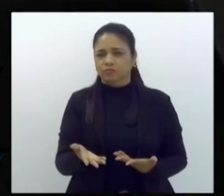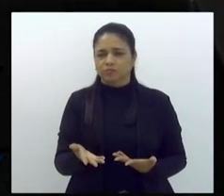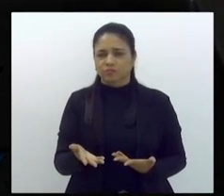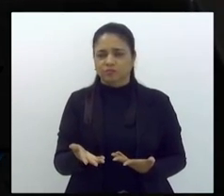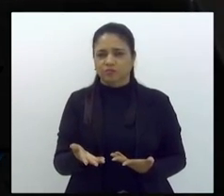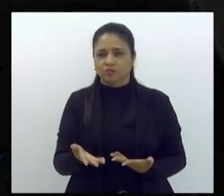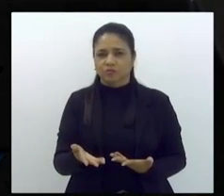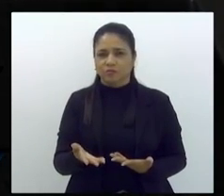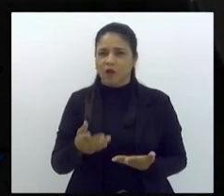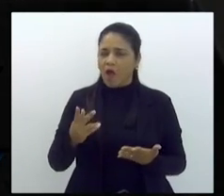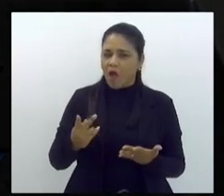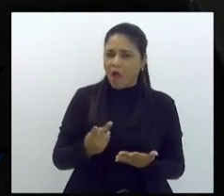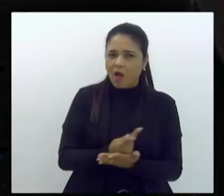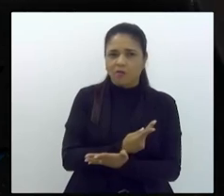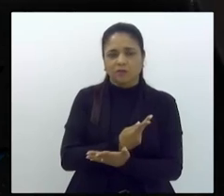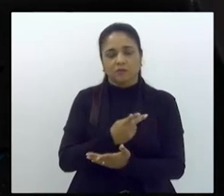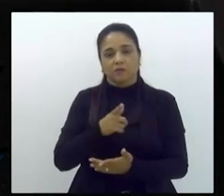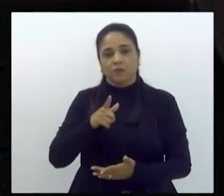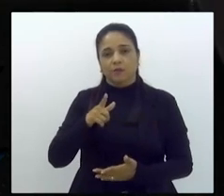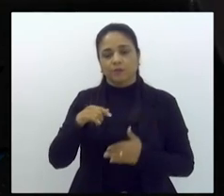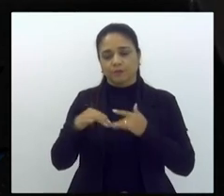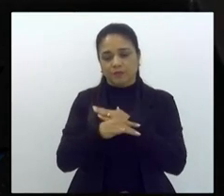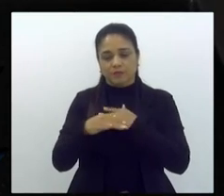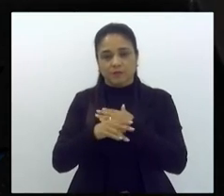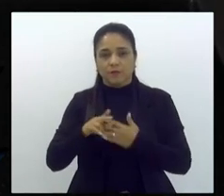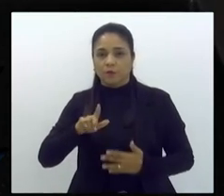fato absurdo que aconteceu iluminar